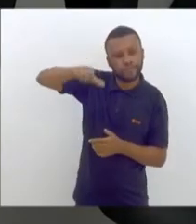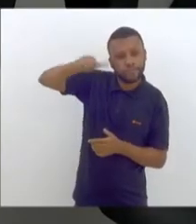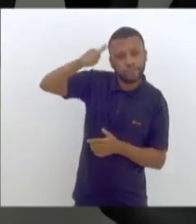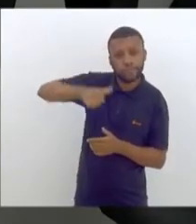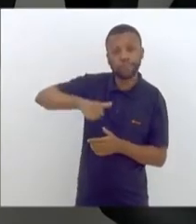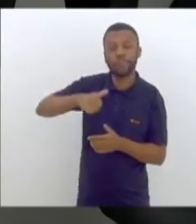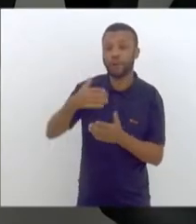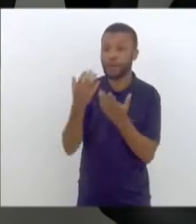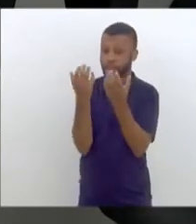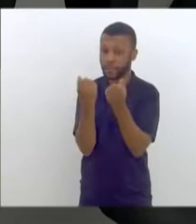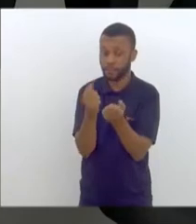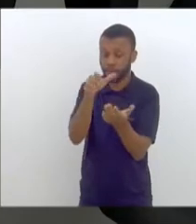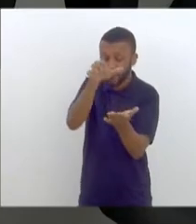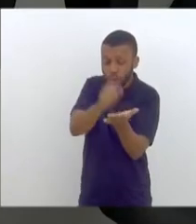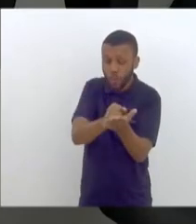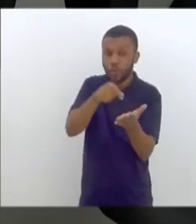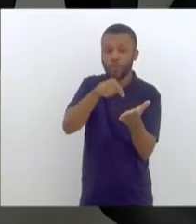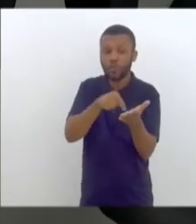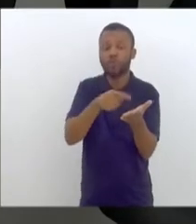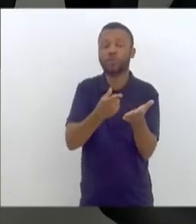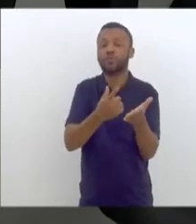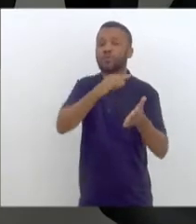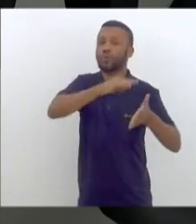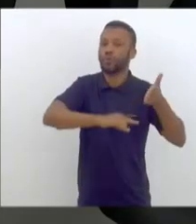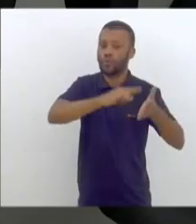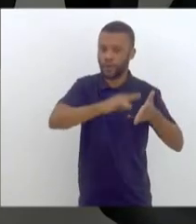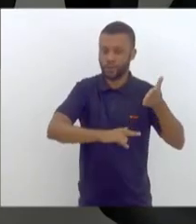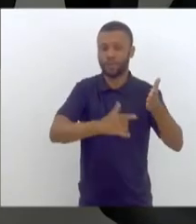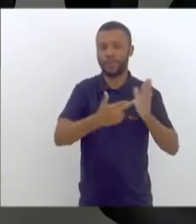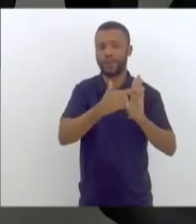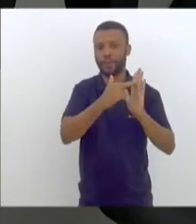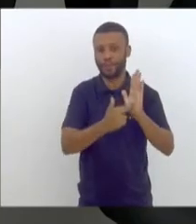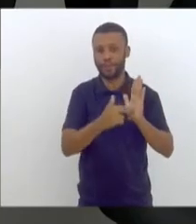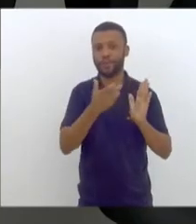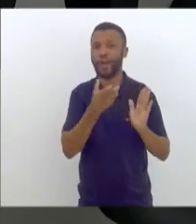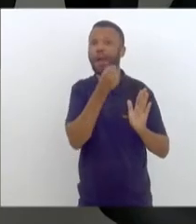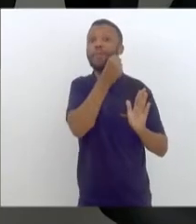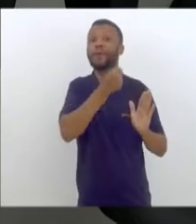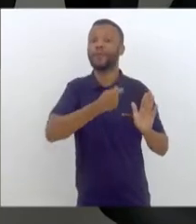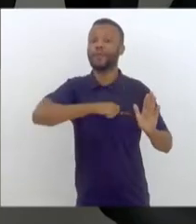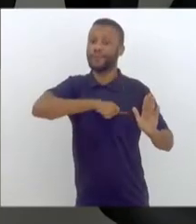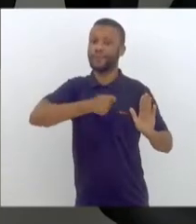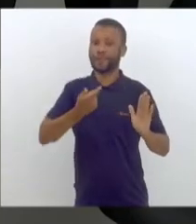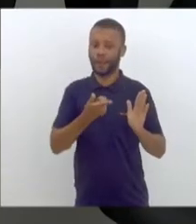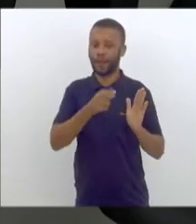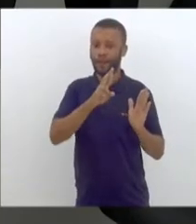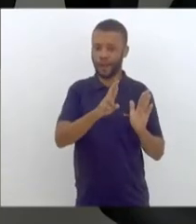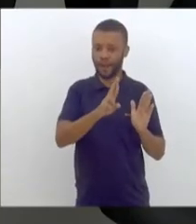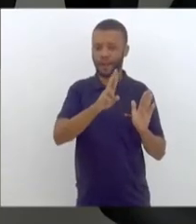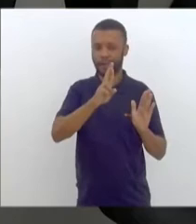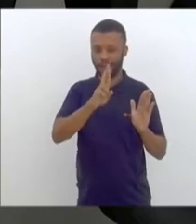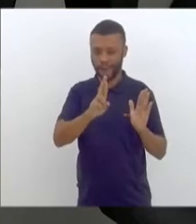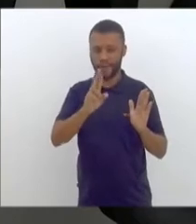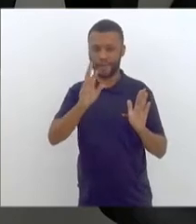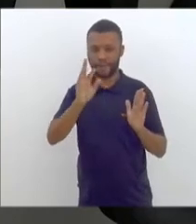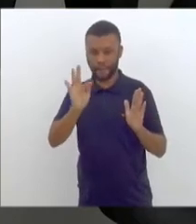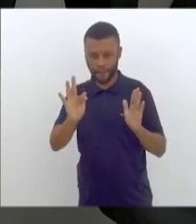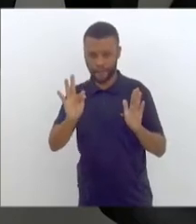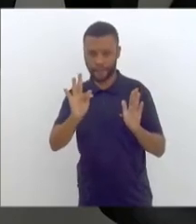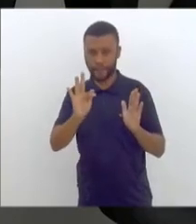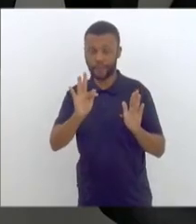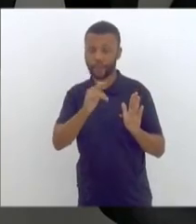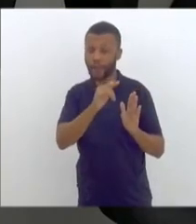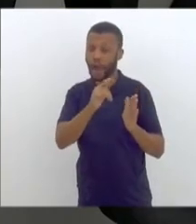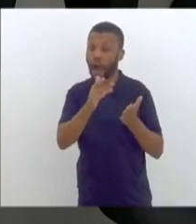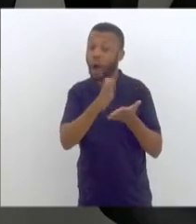recuperação fiscal então alguns contratos passaram a configurar na conta